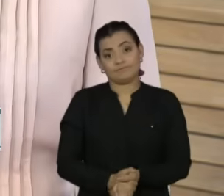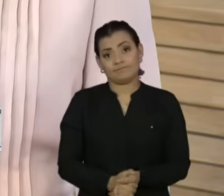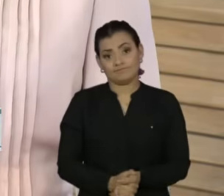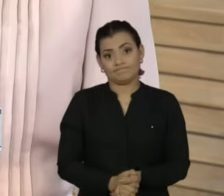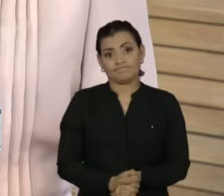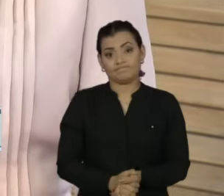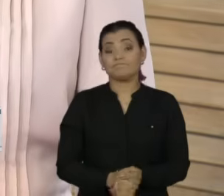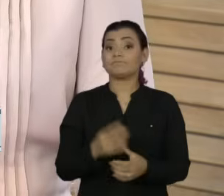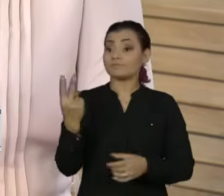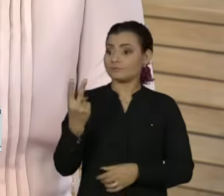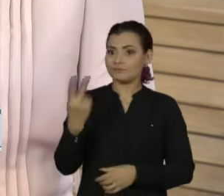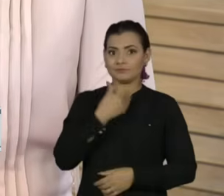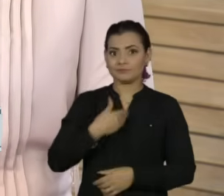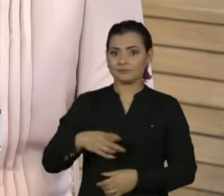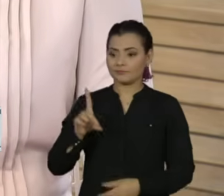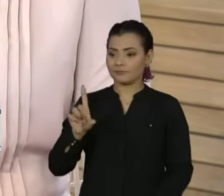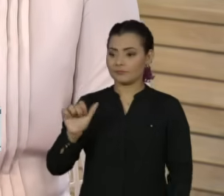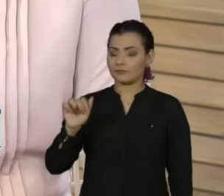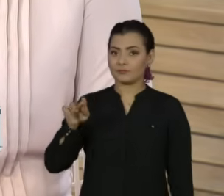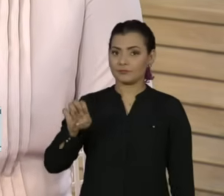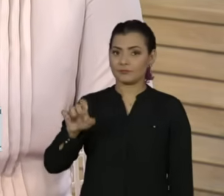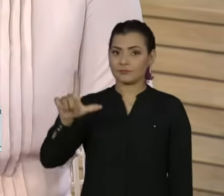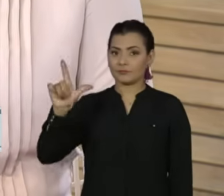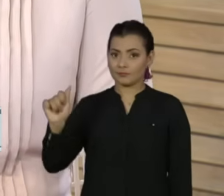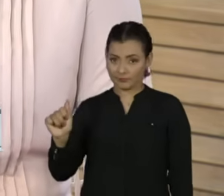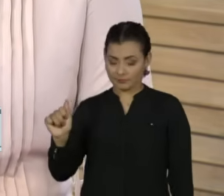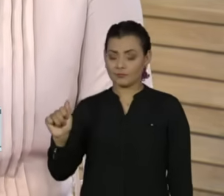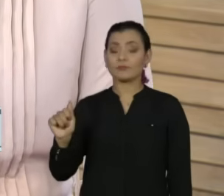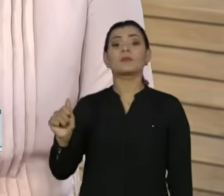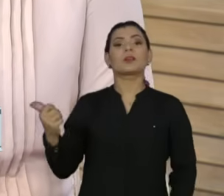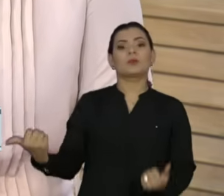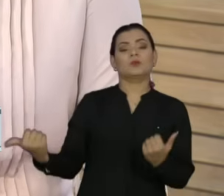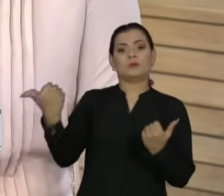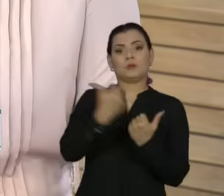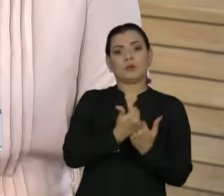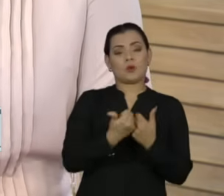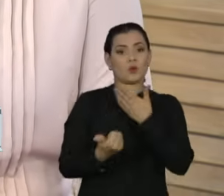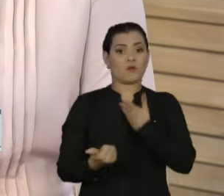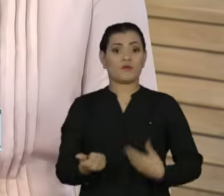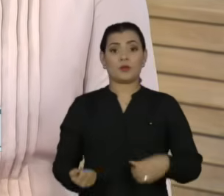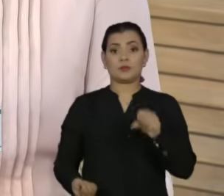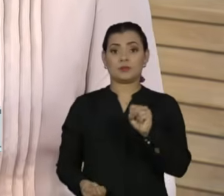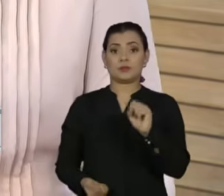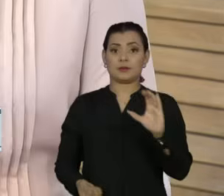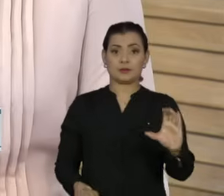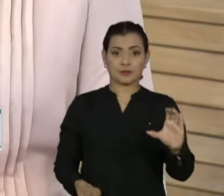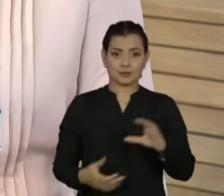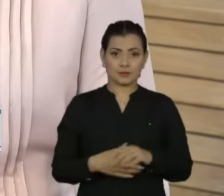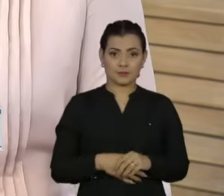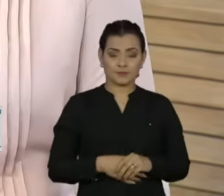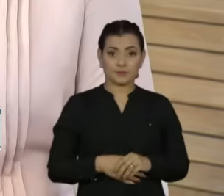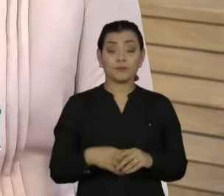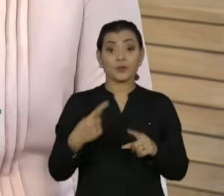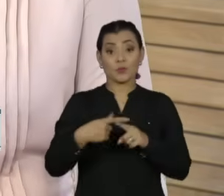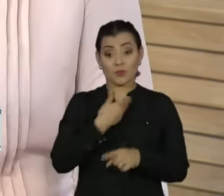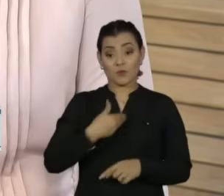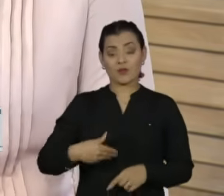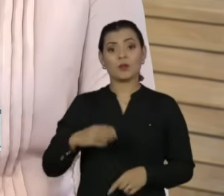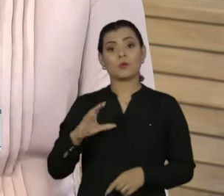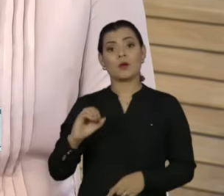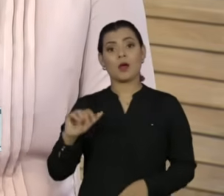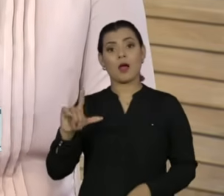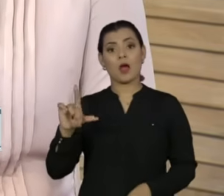A vice-governadora Daniela Rainer assumiu interinamente o governo de Santa Catarina. O governador Carlos Moisés